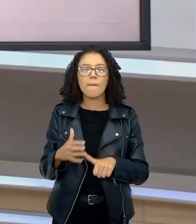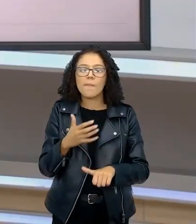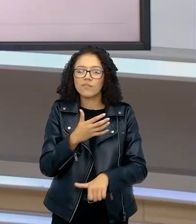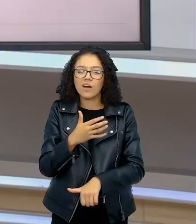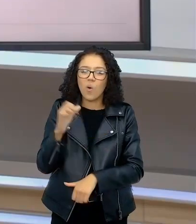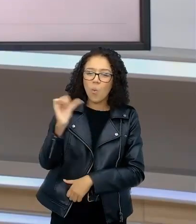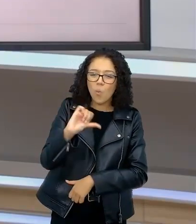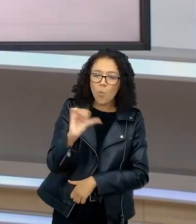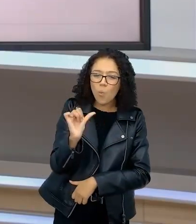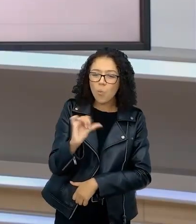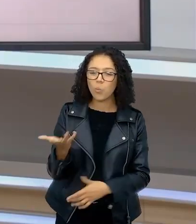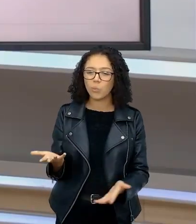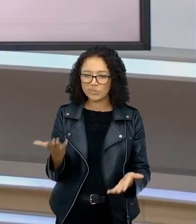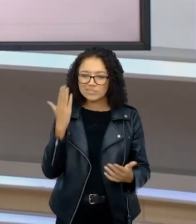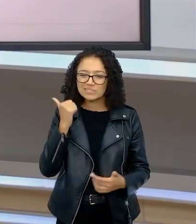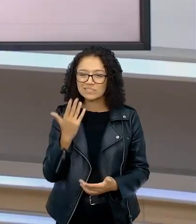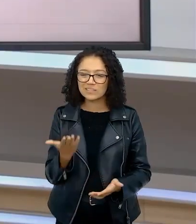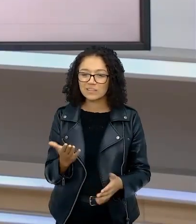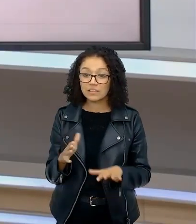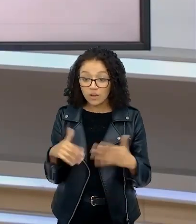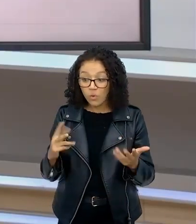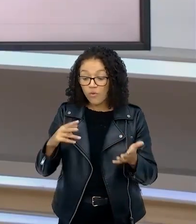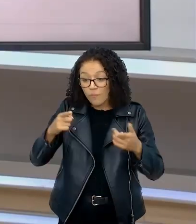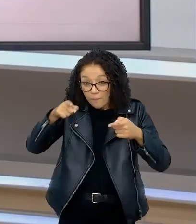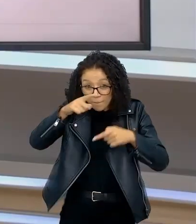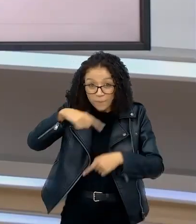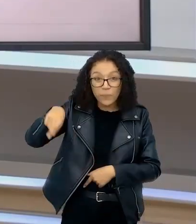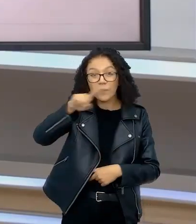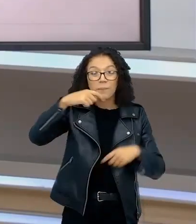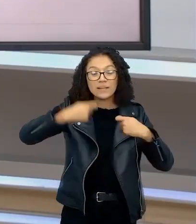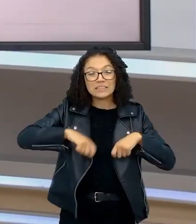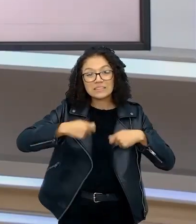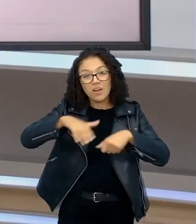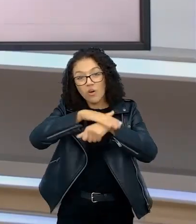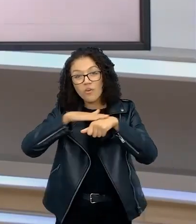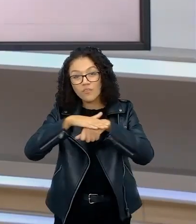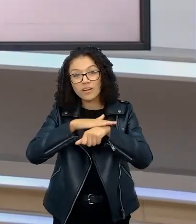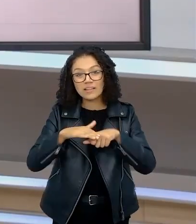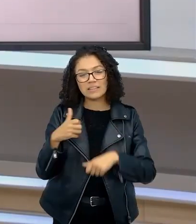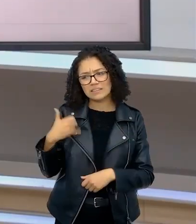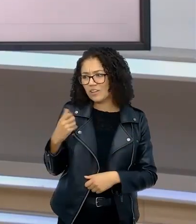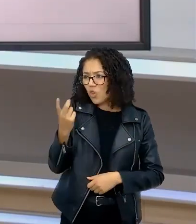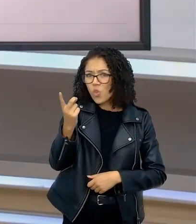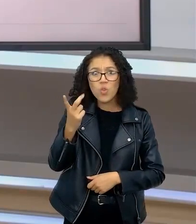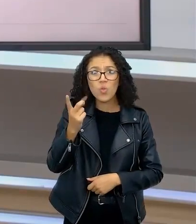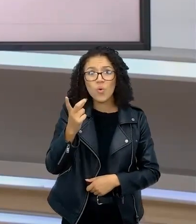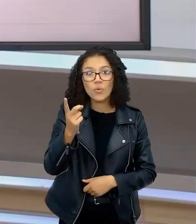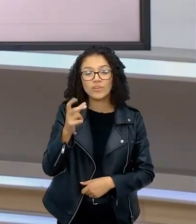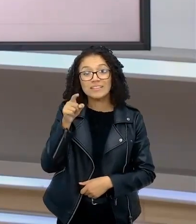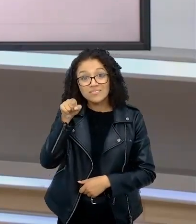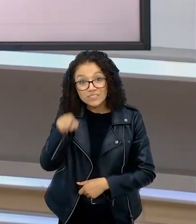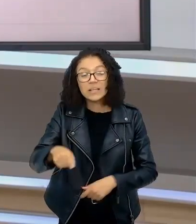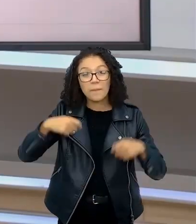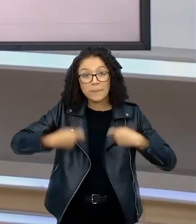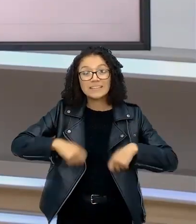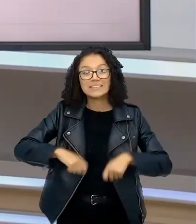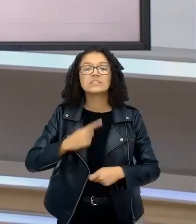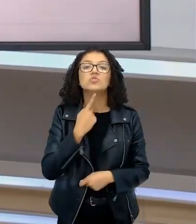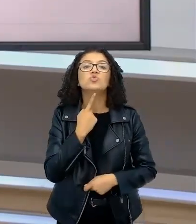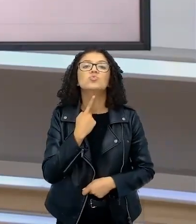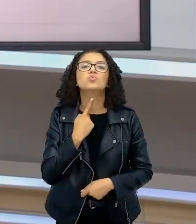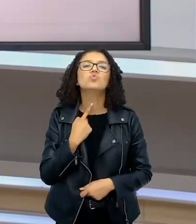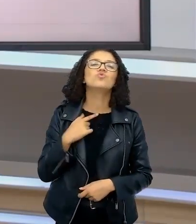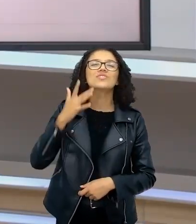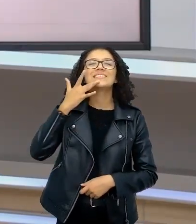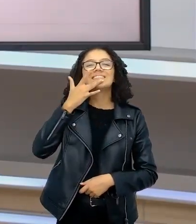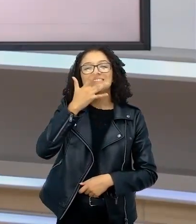Ou seja, a gente precisa conversar com essa menina, porque se com 12 anos a gente explicar para ela que ela tem que ter sim o prazer dela e o